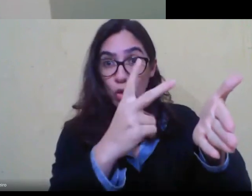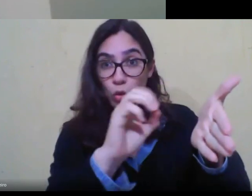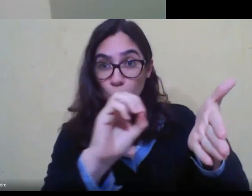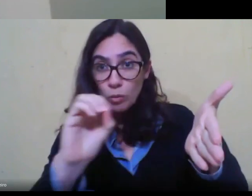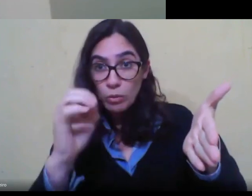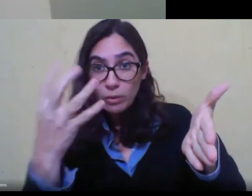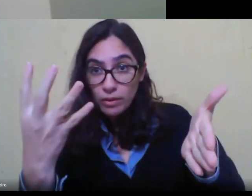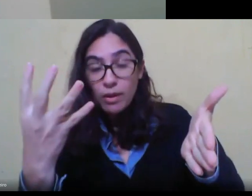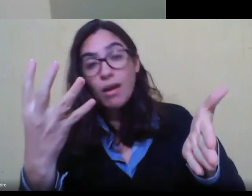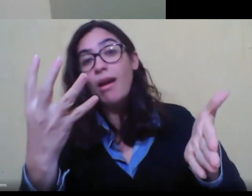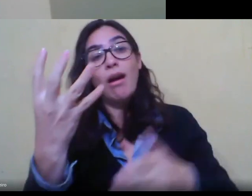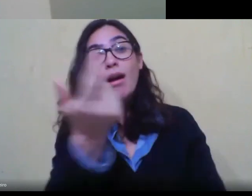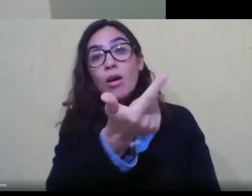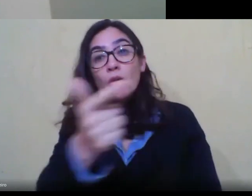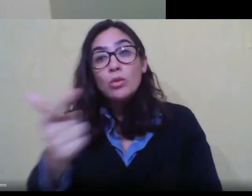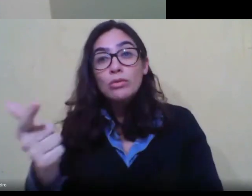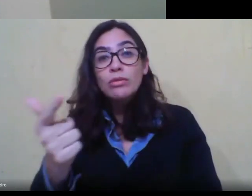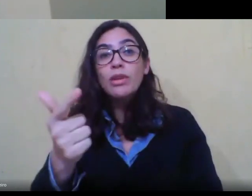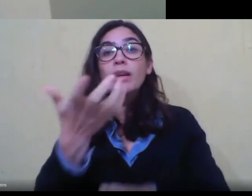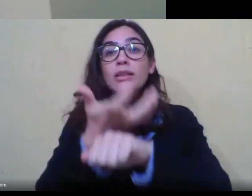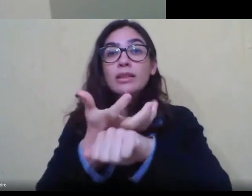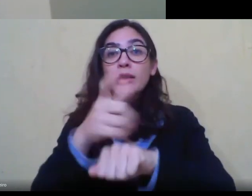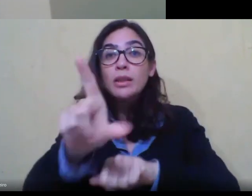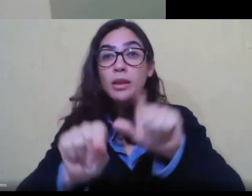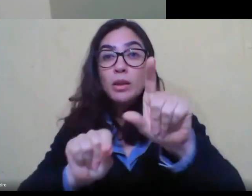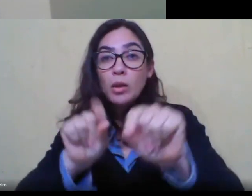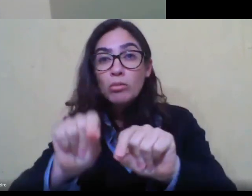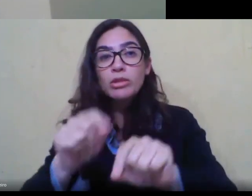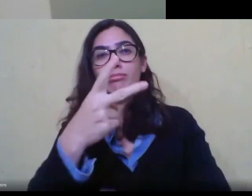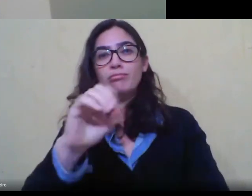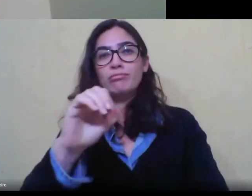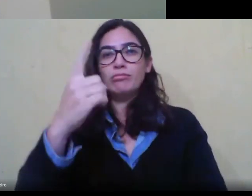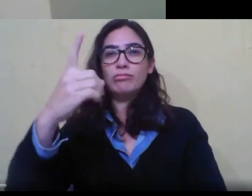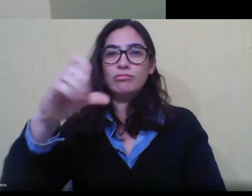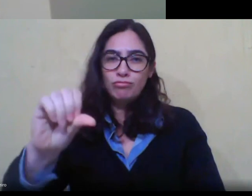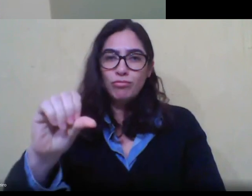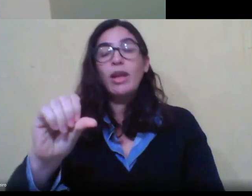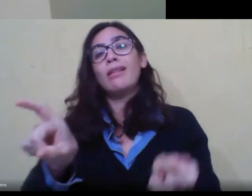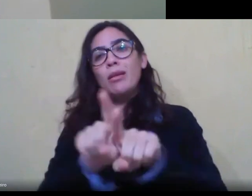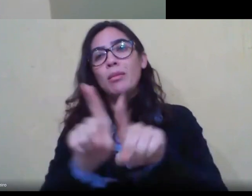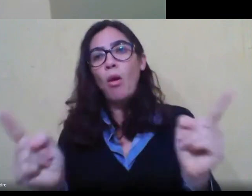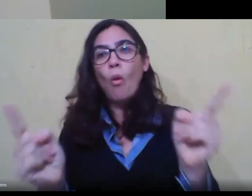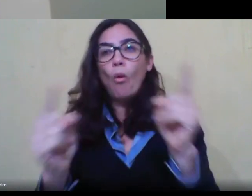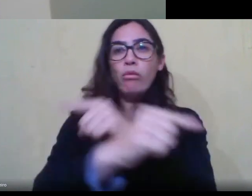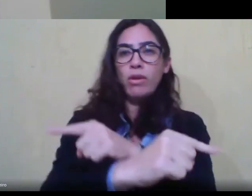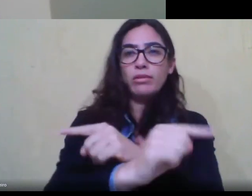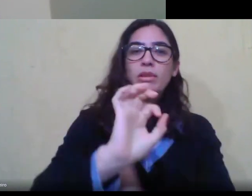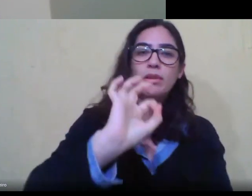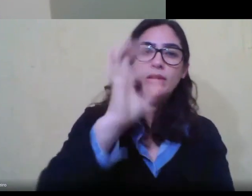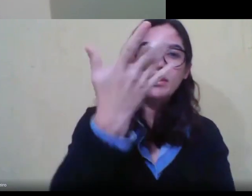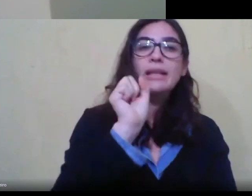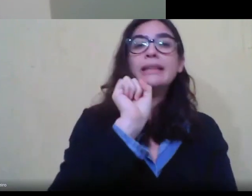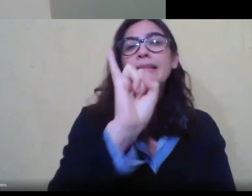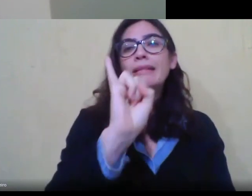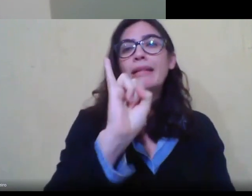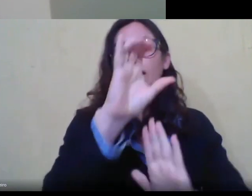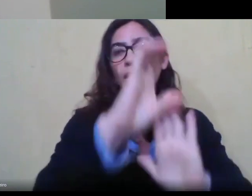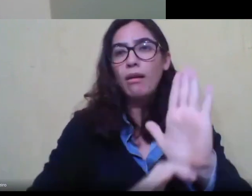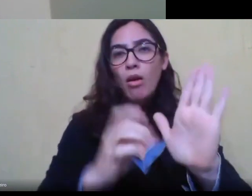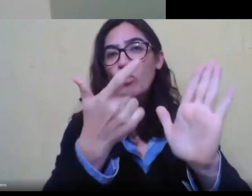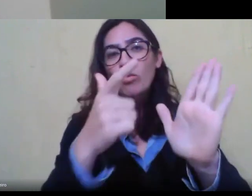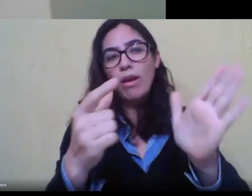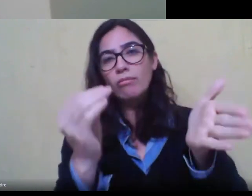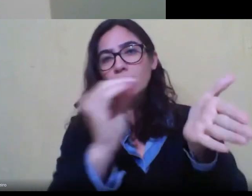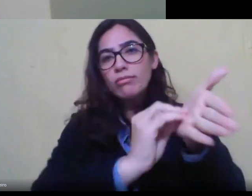constando a atividade como optativa. E aí eu creio que ele não consiga fazer a inscrição. Daí a necessidade de alterar a ficha no campo de